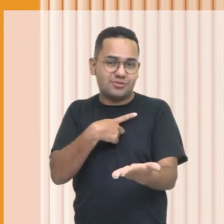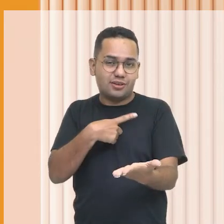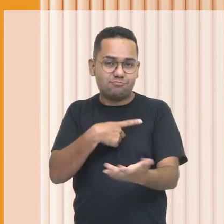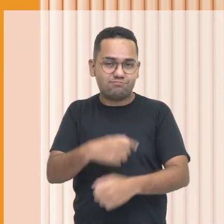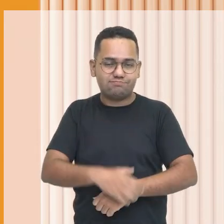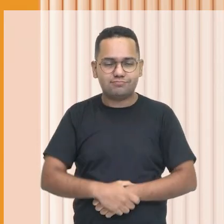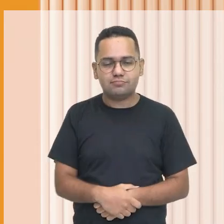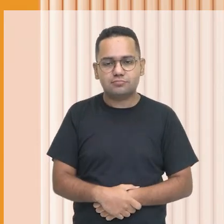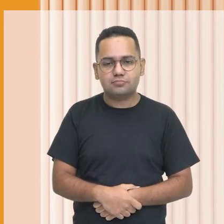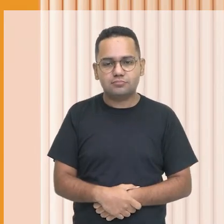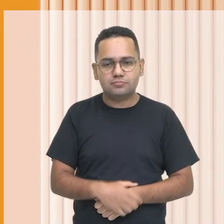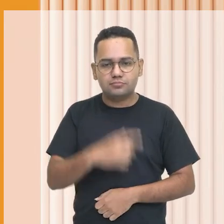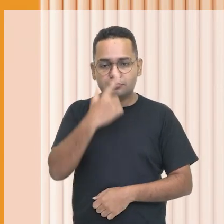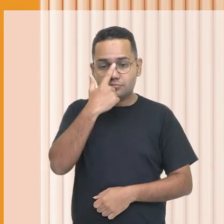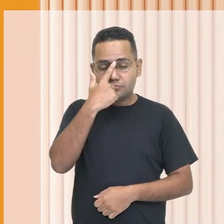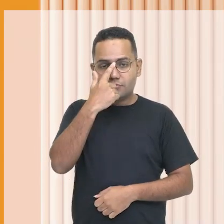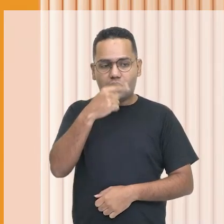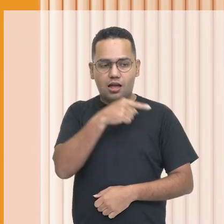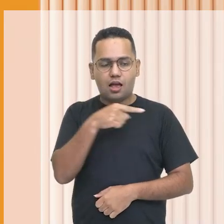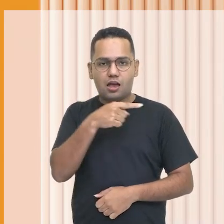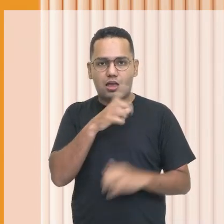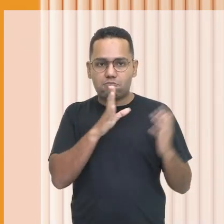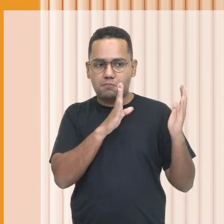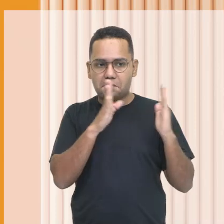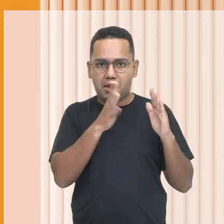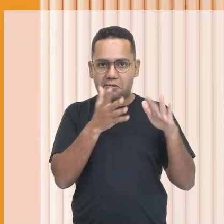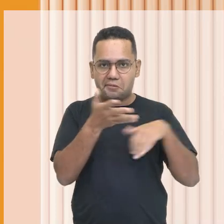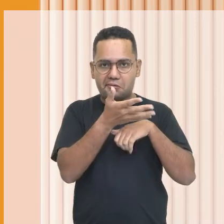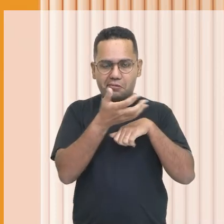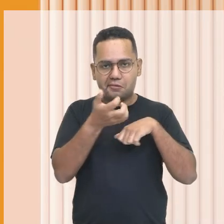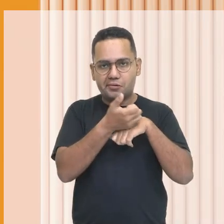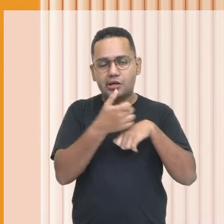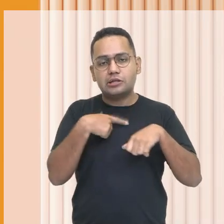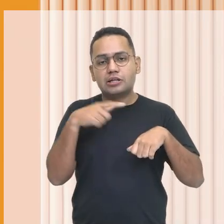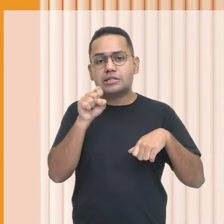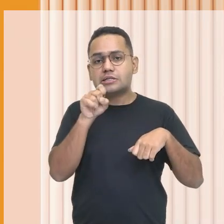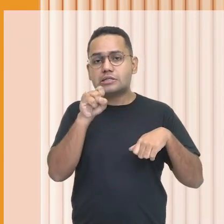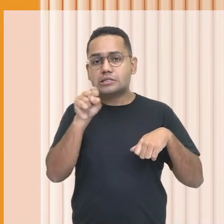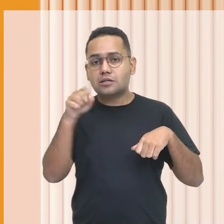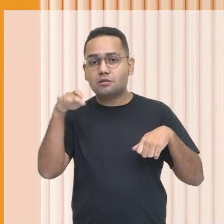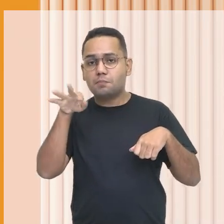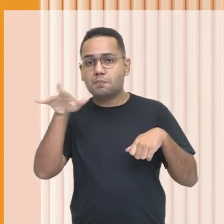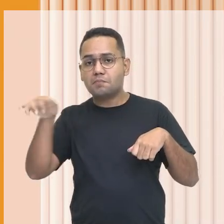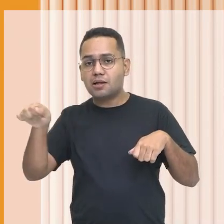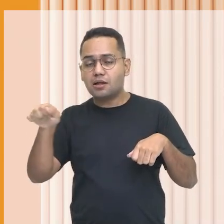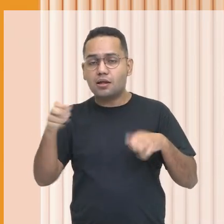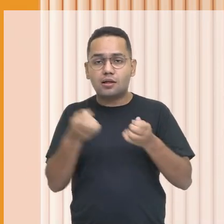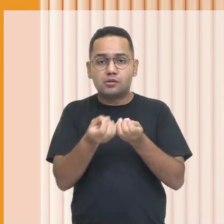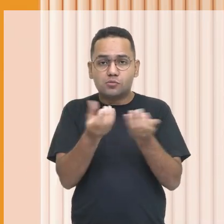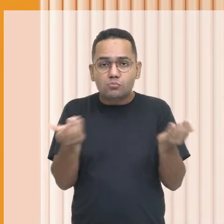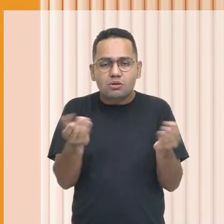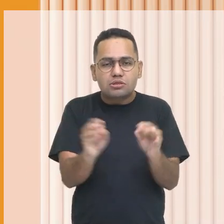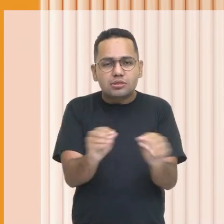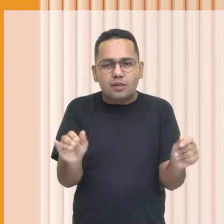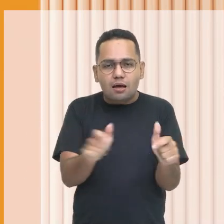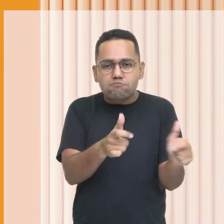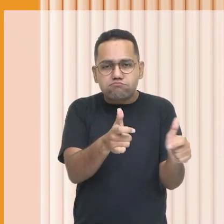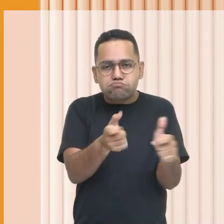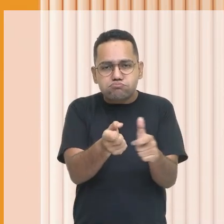nós tínhamos a questão das sesmarias, né, que permaneceu durante parte do Império ali, essa questão da terra ainda